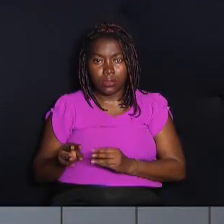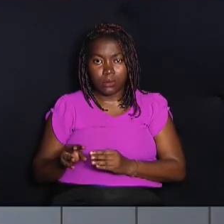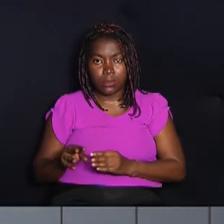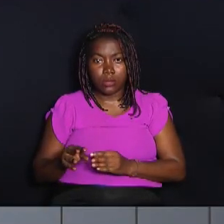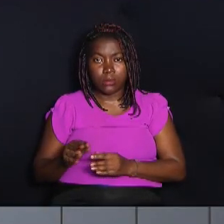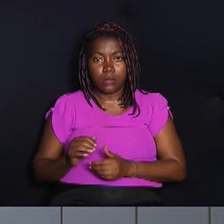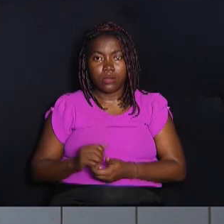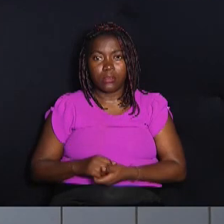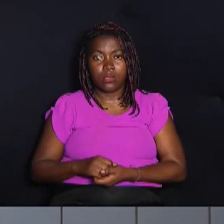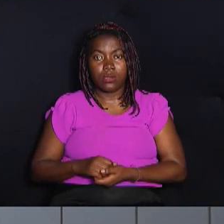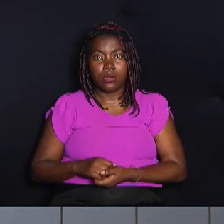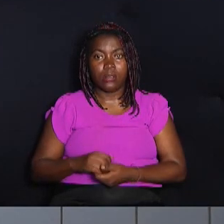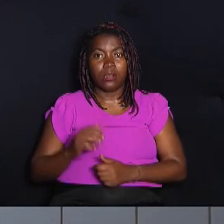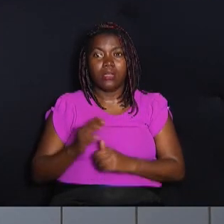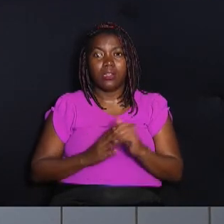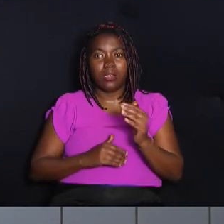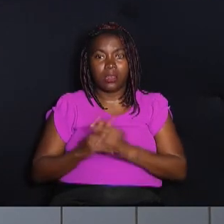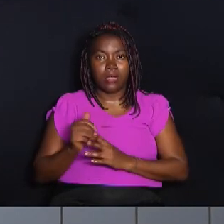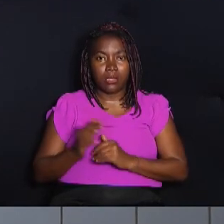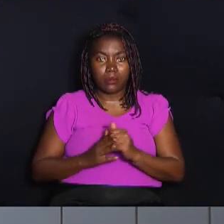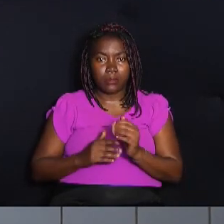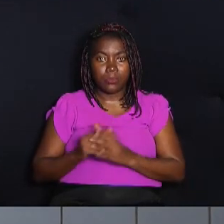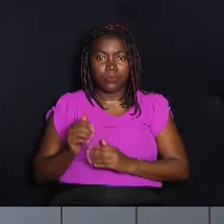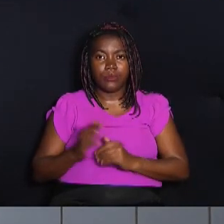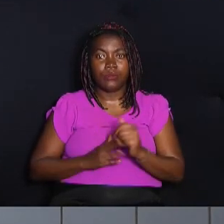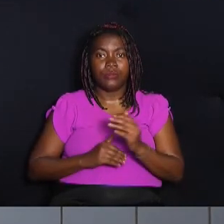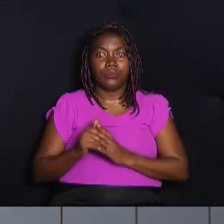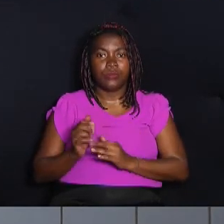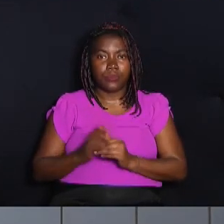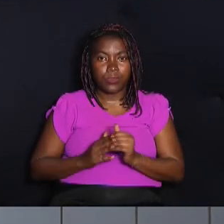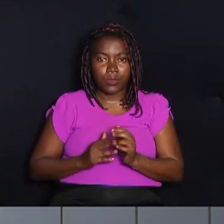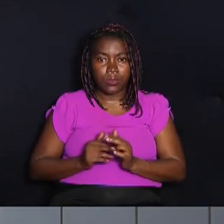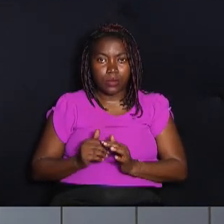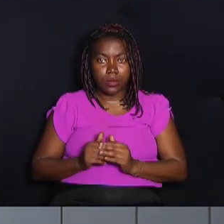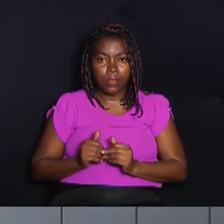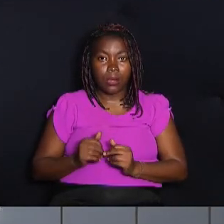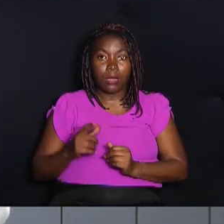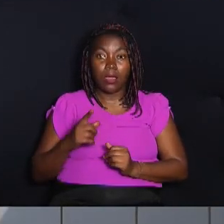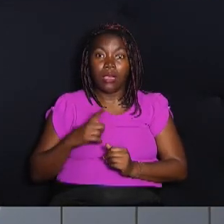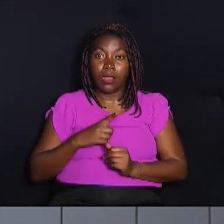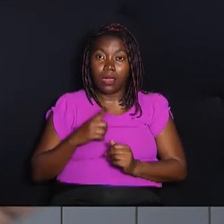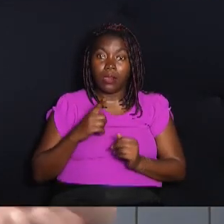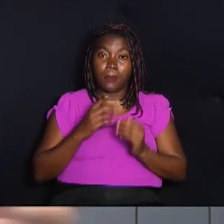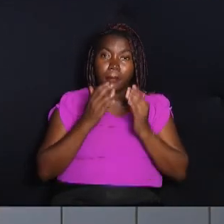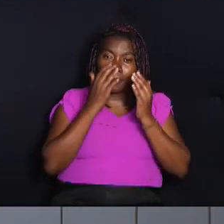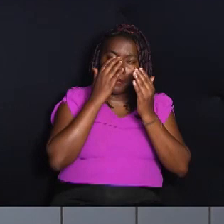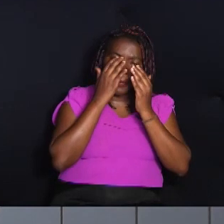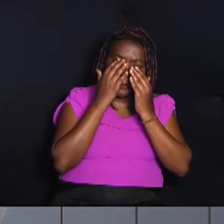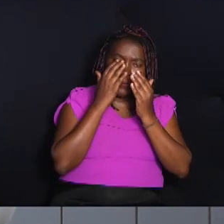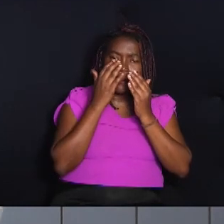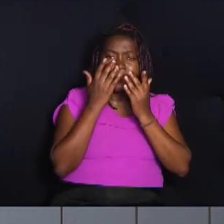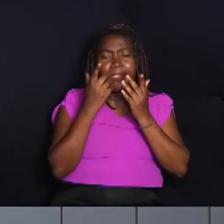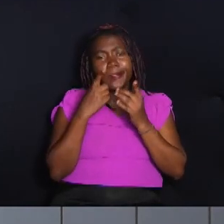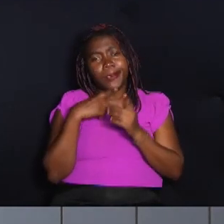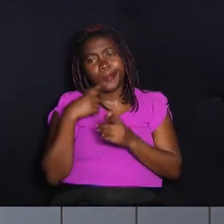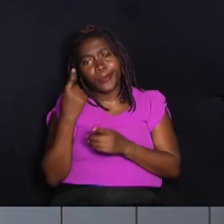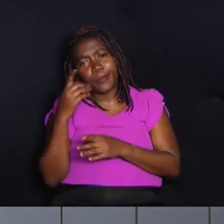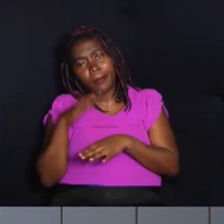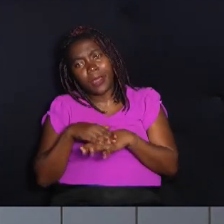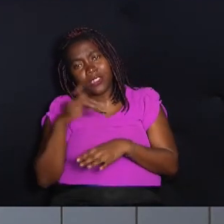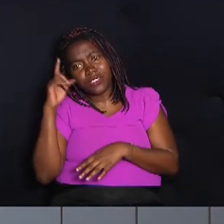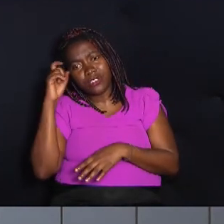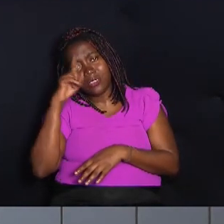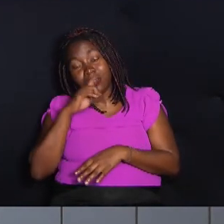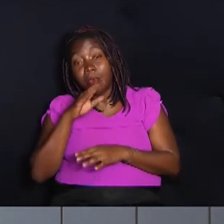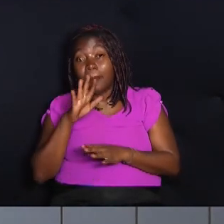estarem aptos para isso. E aí ter o assistente social, ter o psicólogo, tem um que tem mais dificuldade, tem outros. Mas, enfim, eu acho que